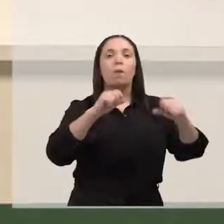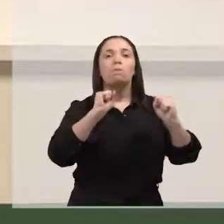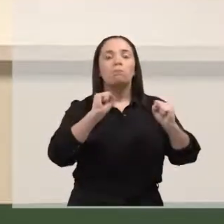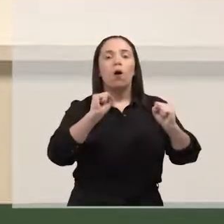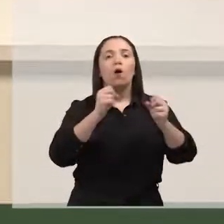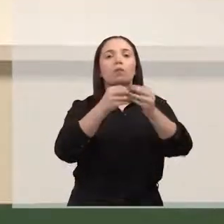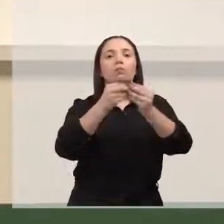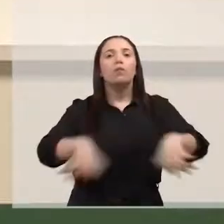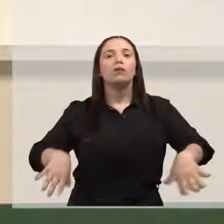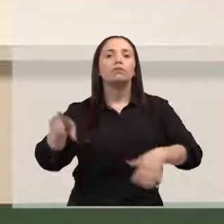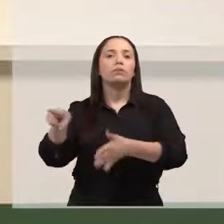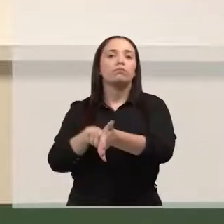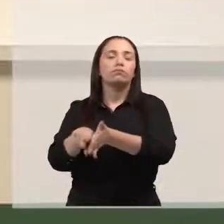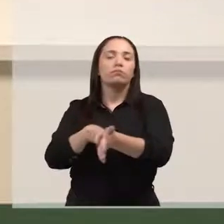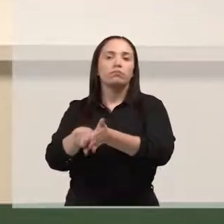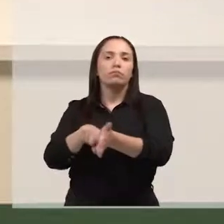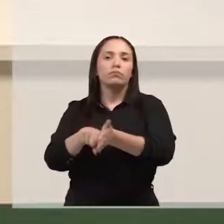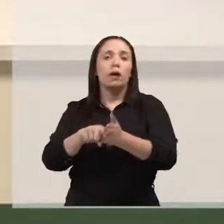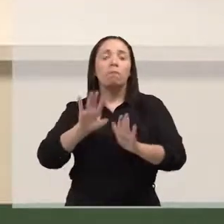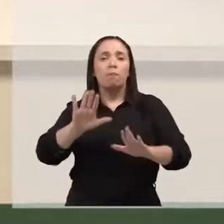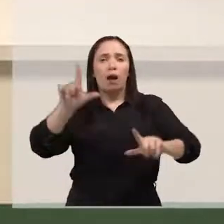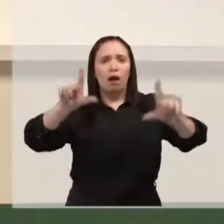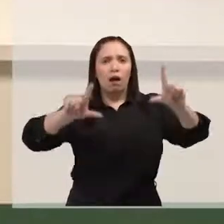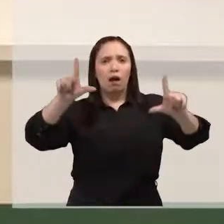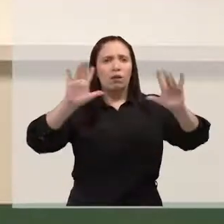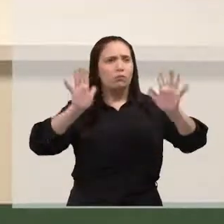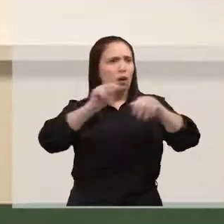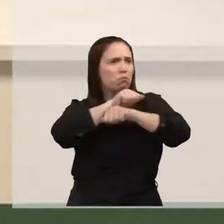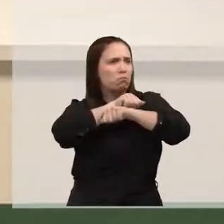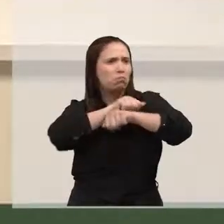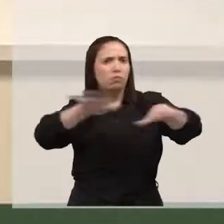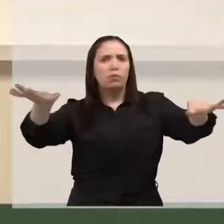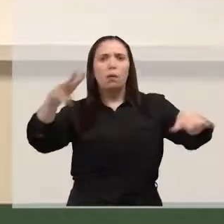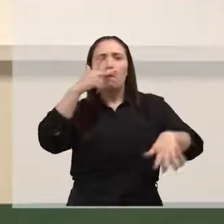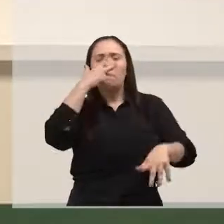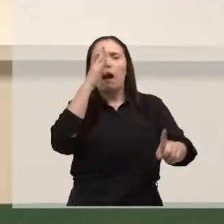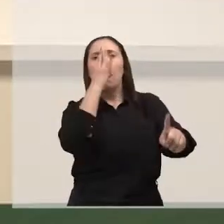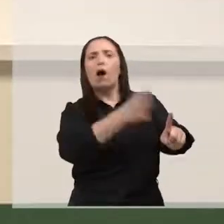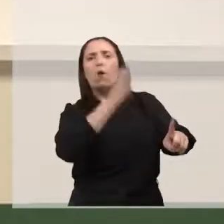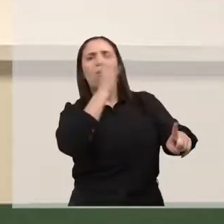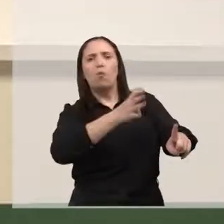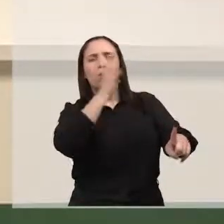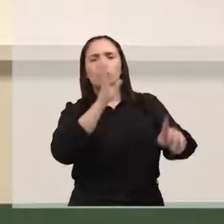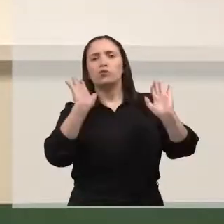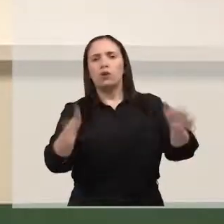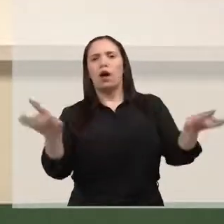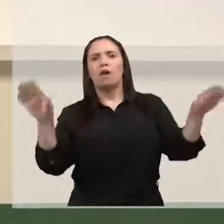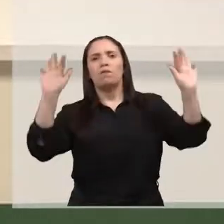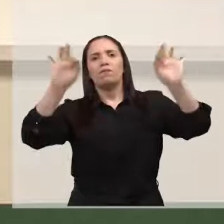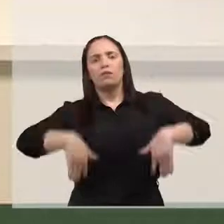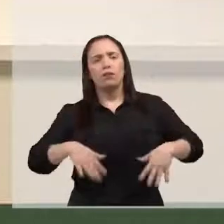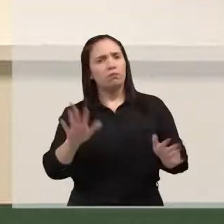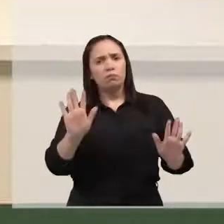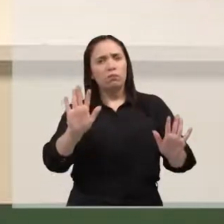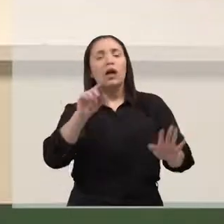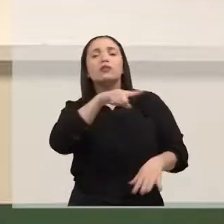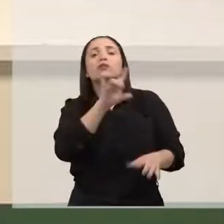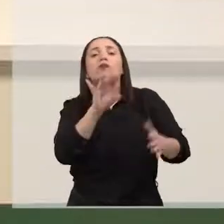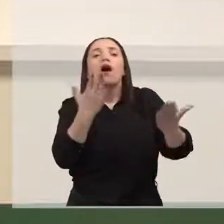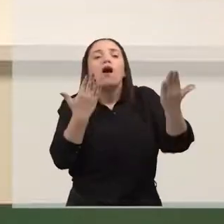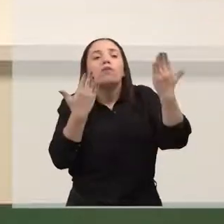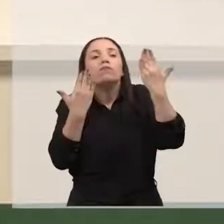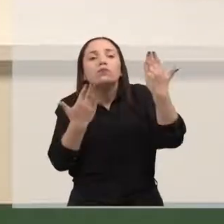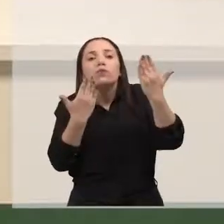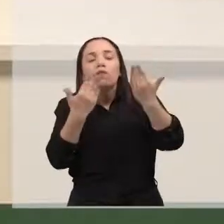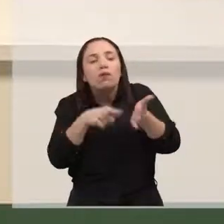atrapalhar o processo. Mas a mídia condena, né, Luiz? Não, aí que está o X da questão. Esse é o grande problema, né? A mídia, o cara não é suspeito de ter feito isso,